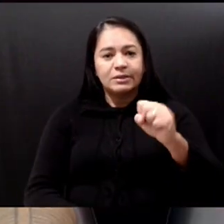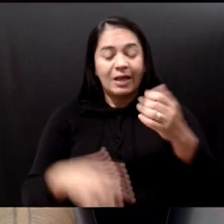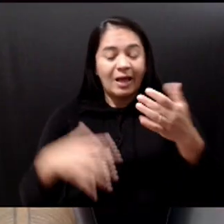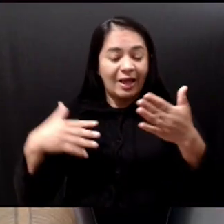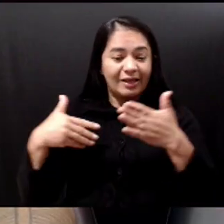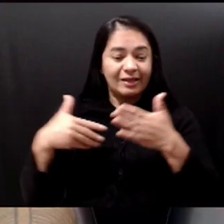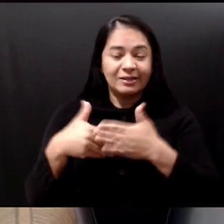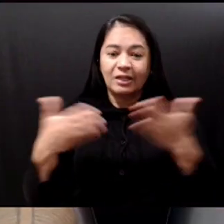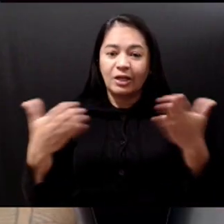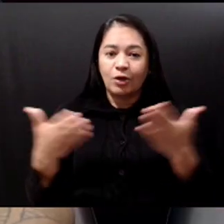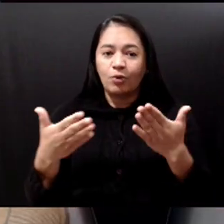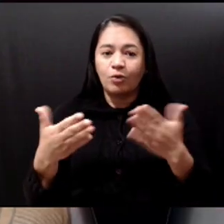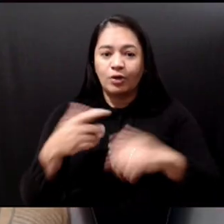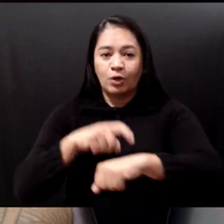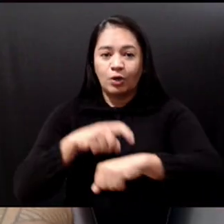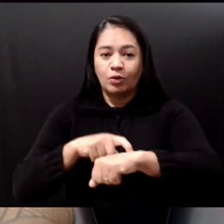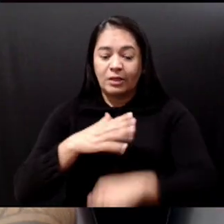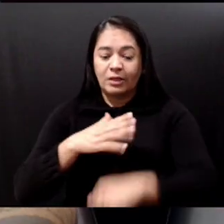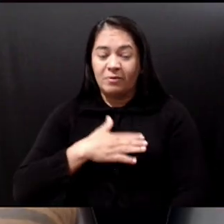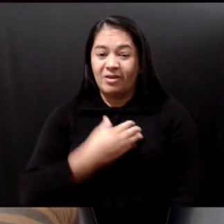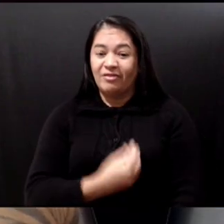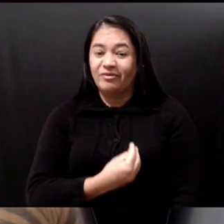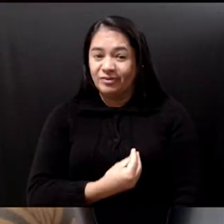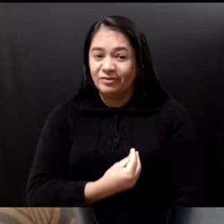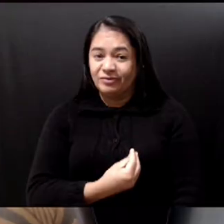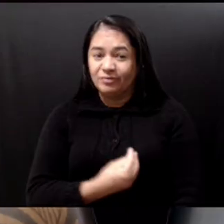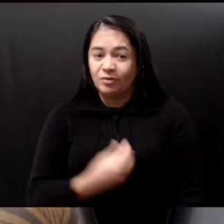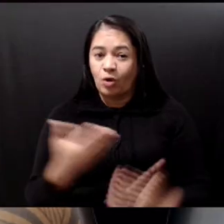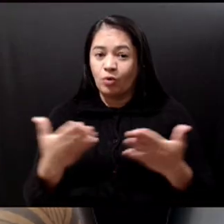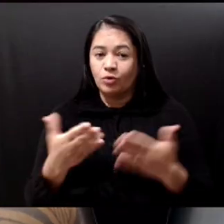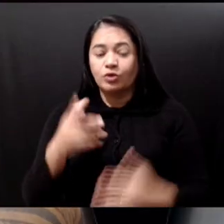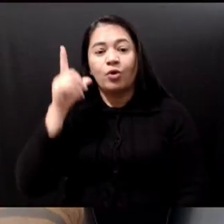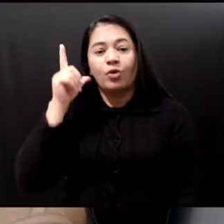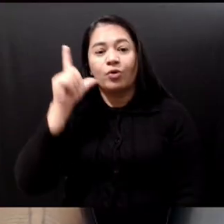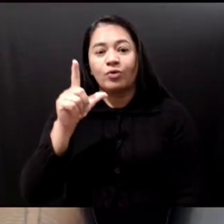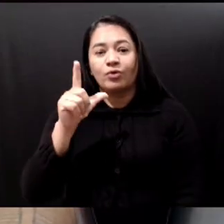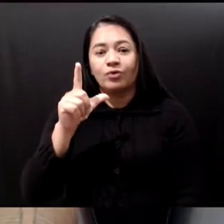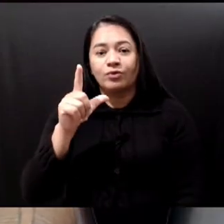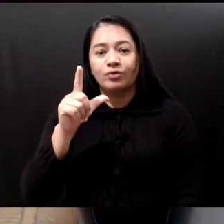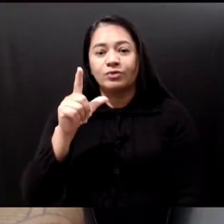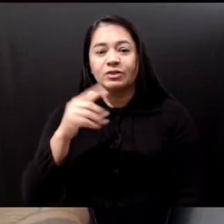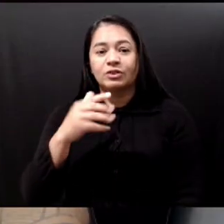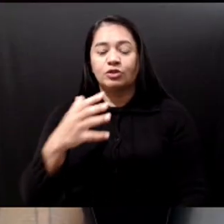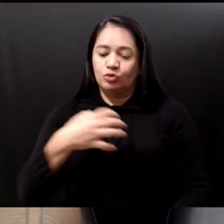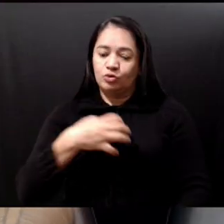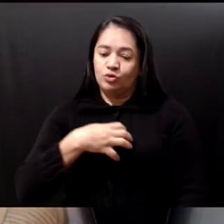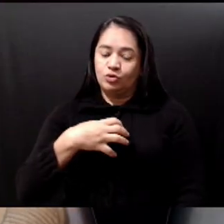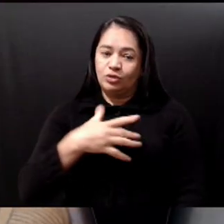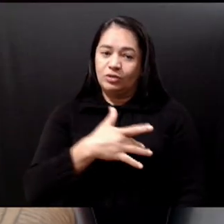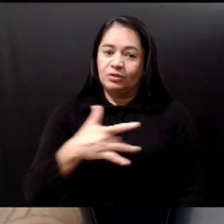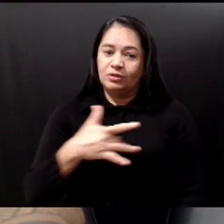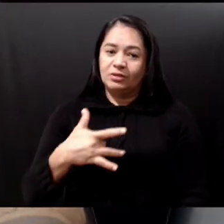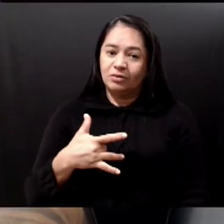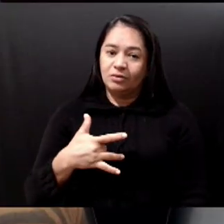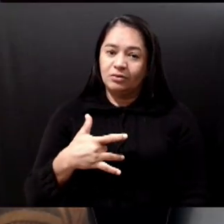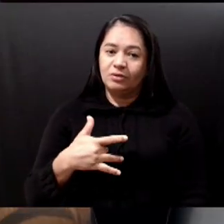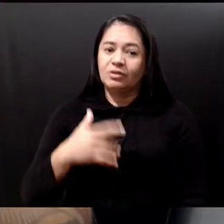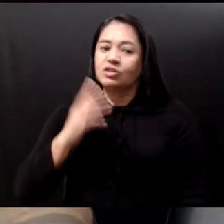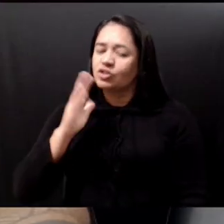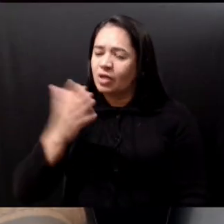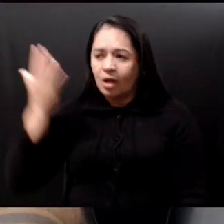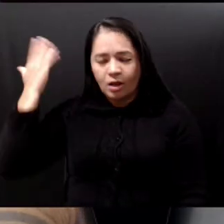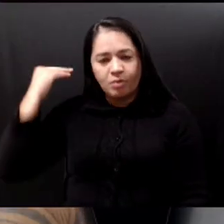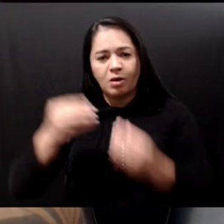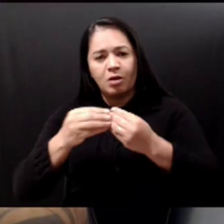minha vida inteira. E hoje eu consegui fazer isso de uma maneira saudável. Nem Uhum. sempre foi, já me prejudicou, já tive briga